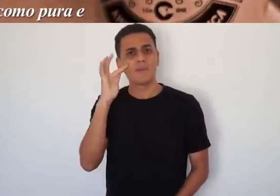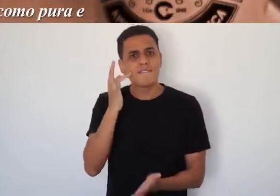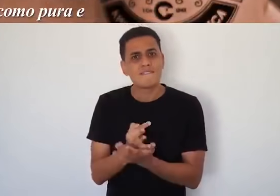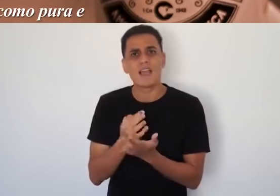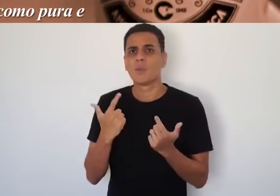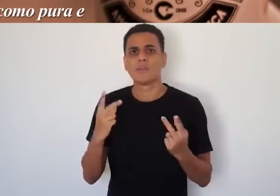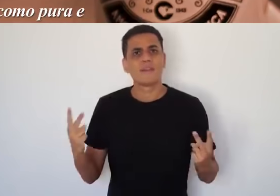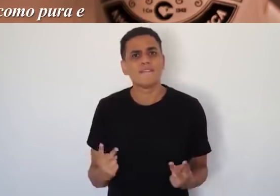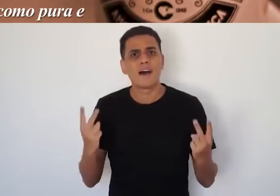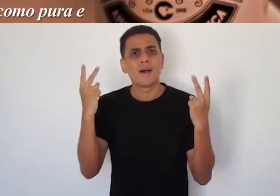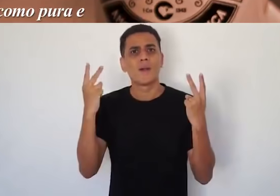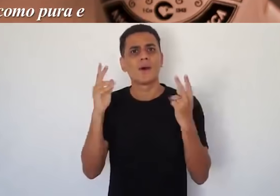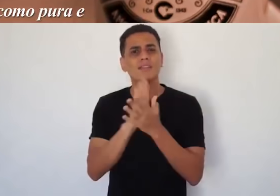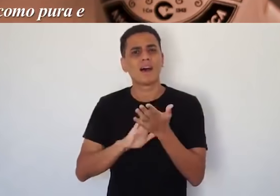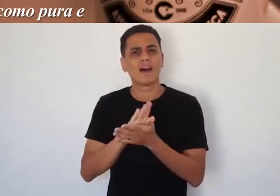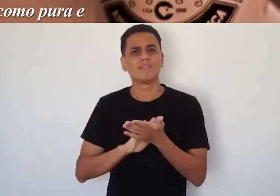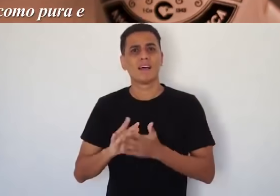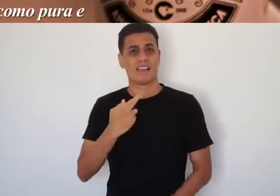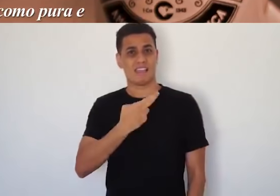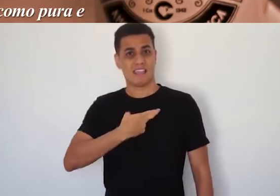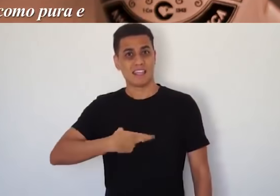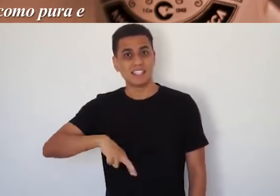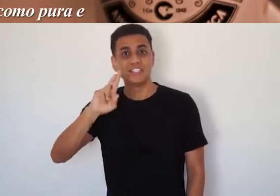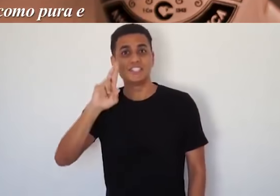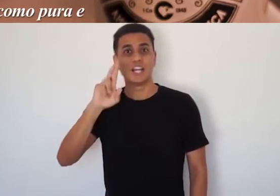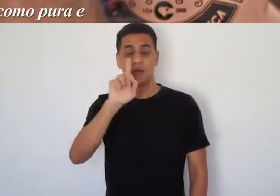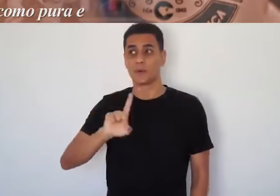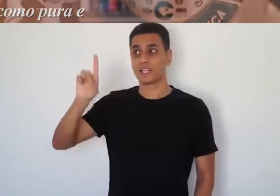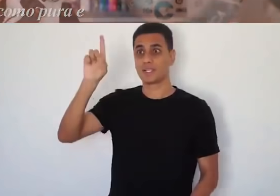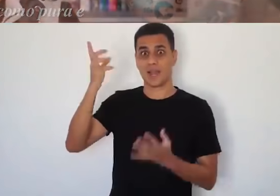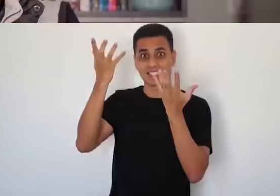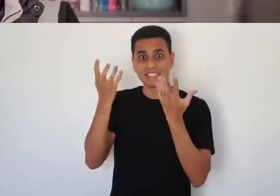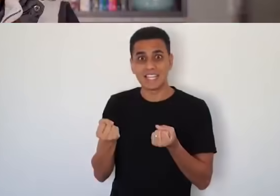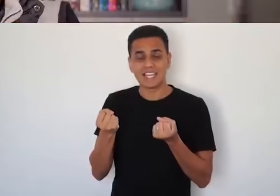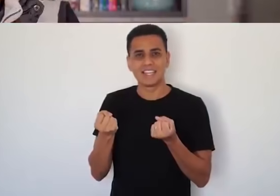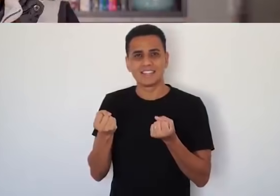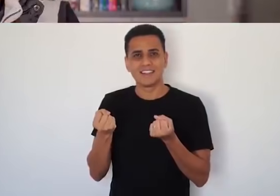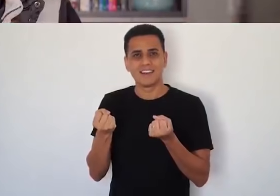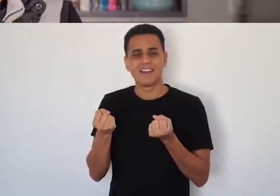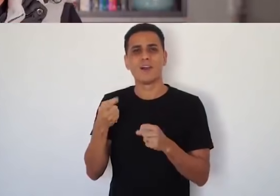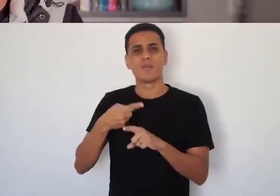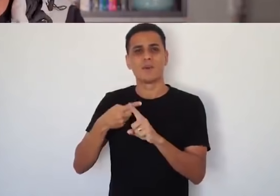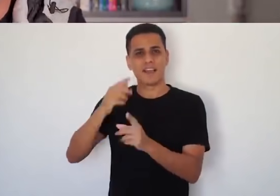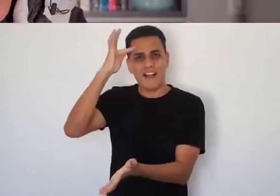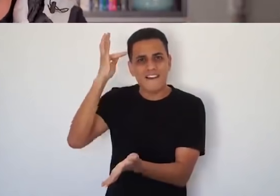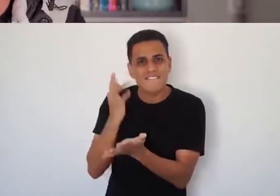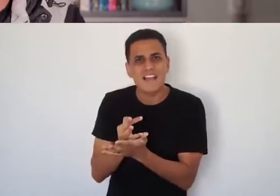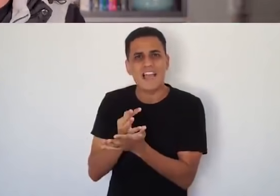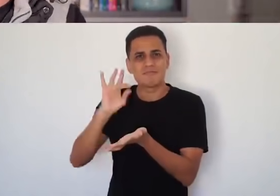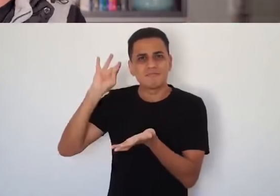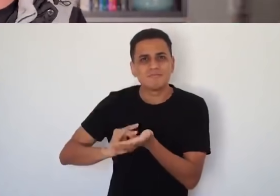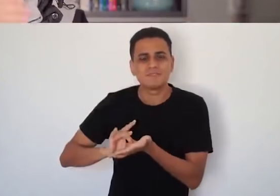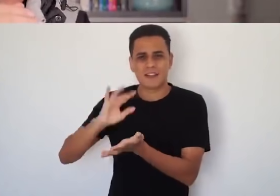mundo. Então, olha só, vamos ampliar então o conceito de boas obras? Só pelo versículo 26, 27 do capítulo 1, a gente percebe, por